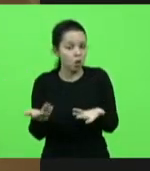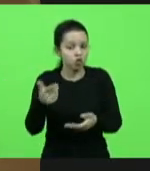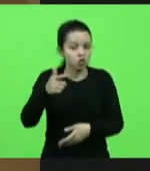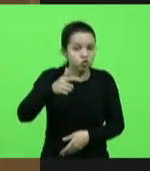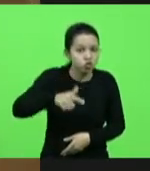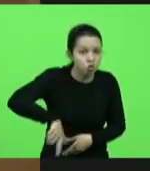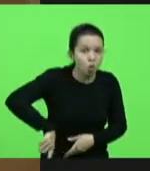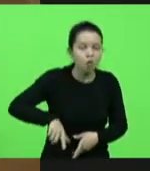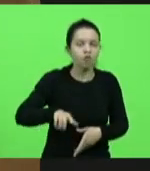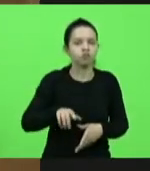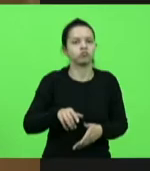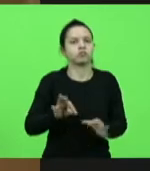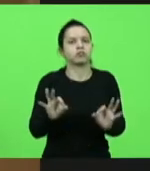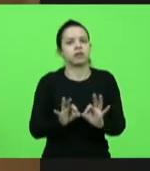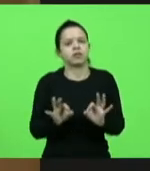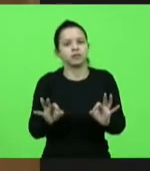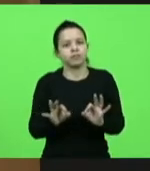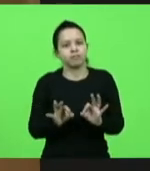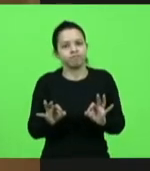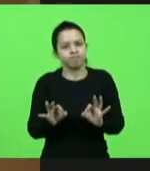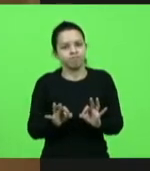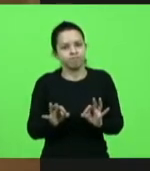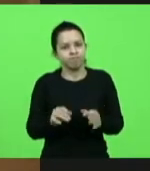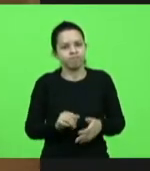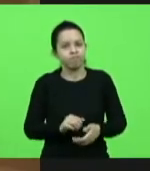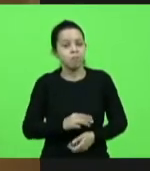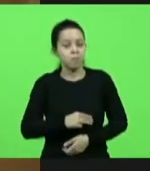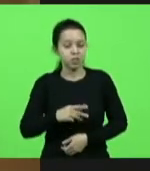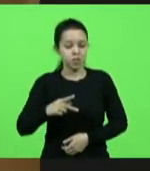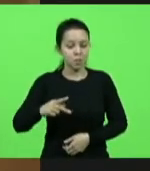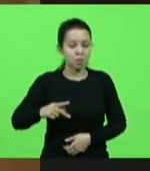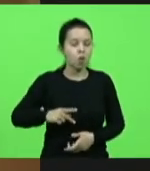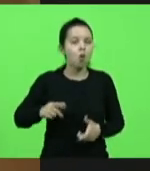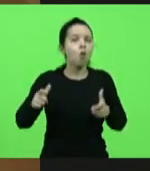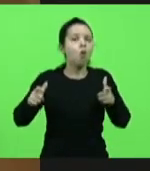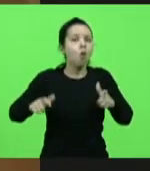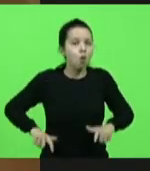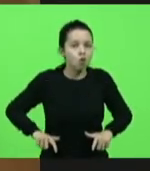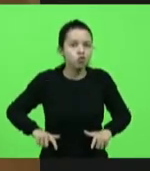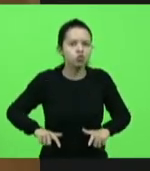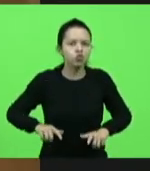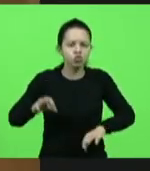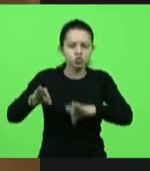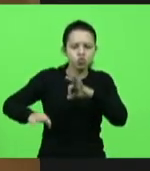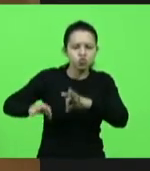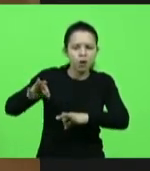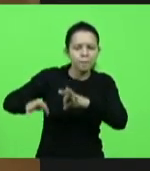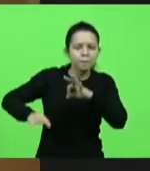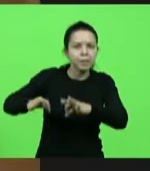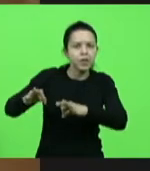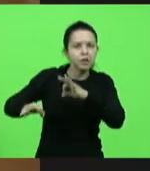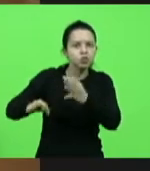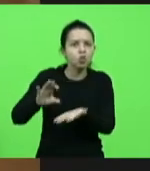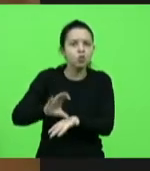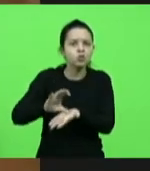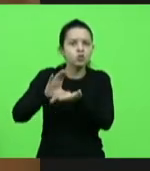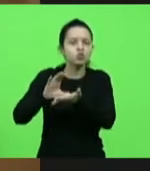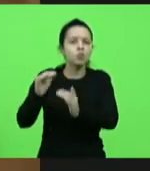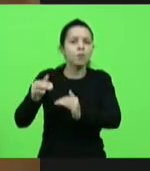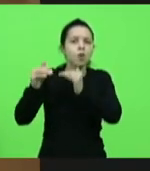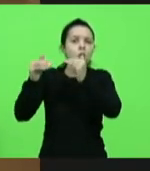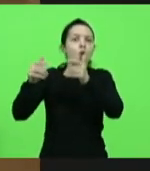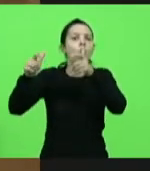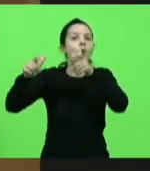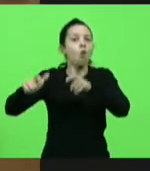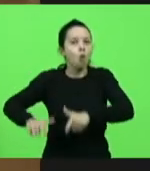Onde anda o Ministério Público? Cadê o julgamento do Conselho Superior do Ministério Público sobre a participação do